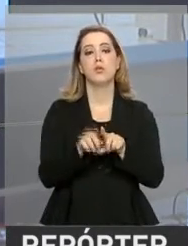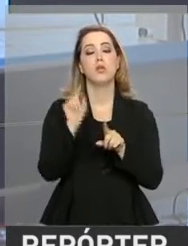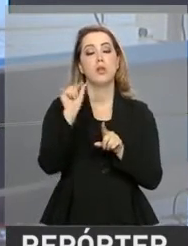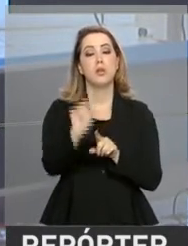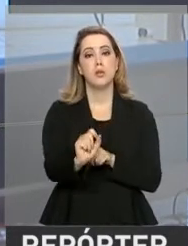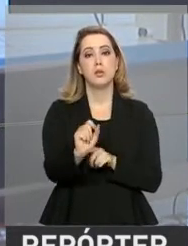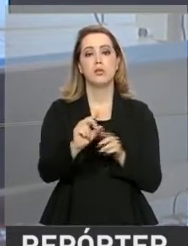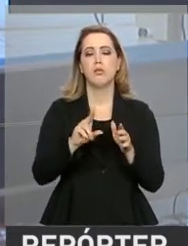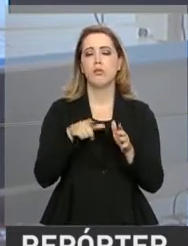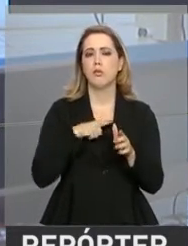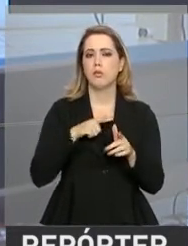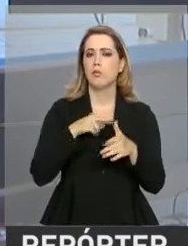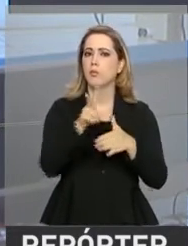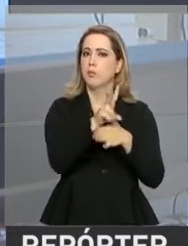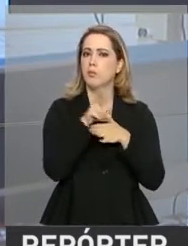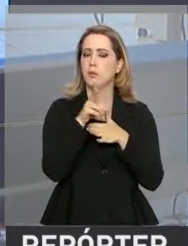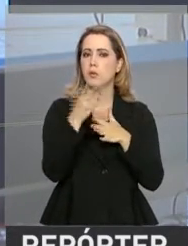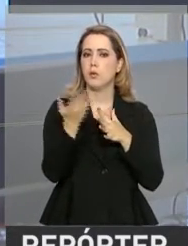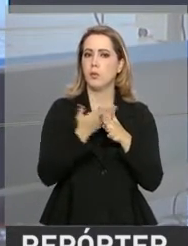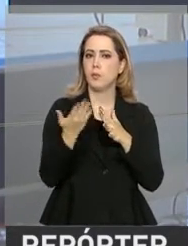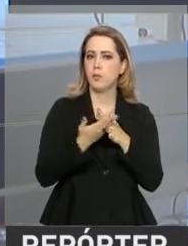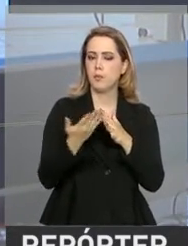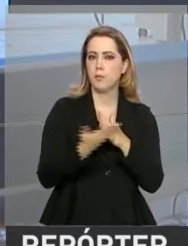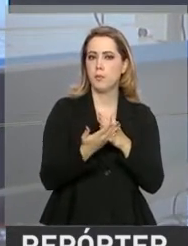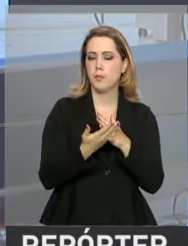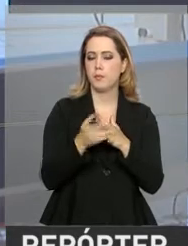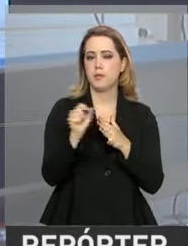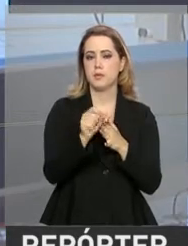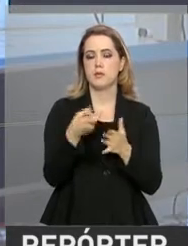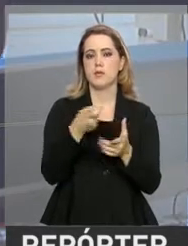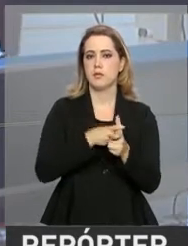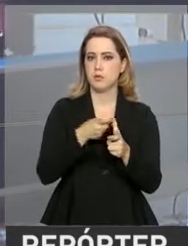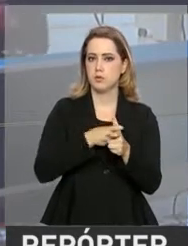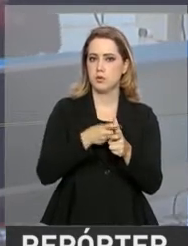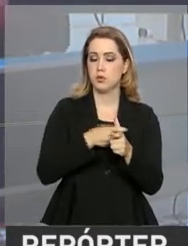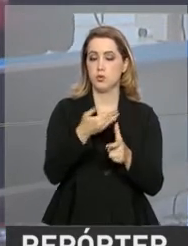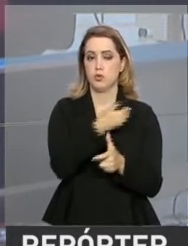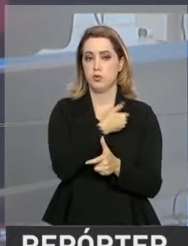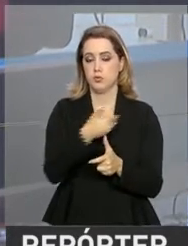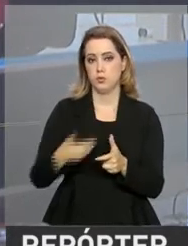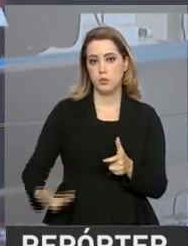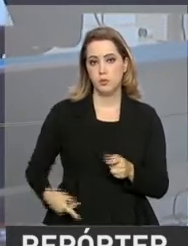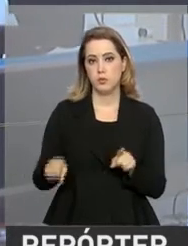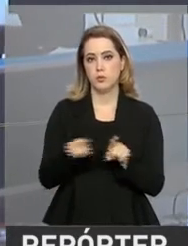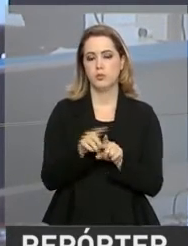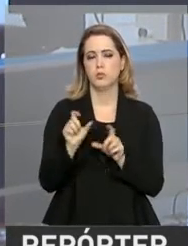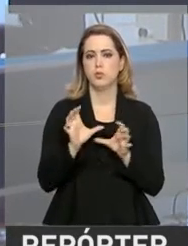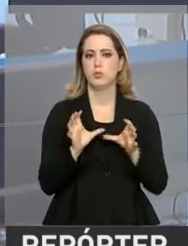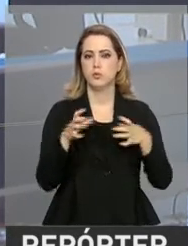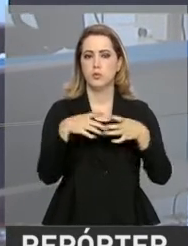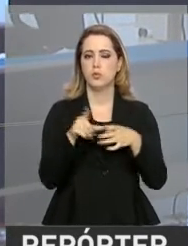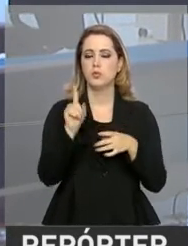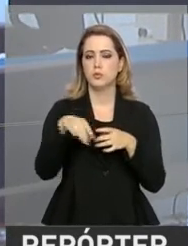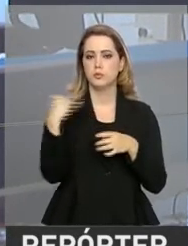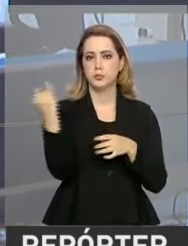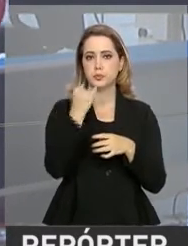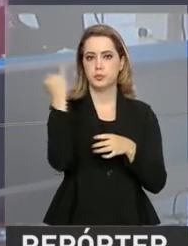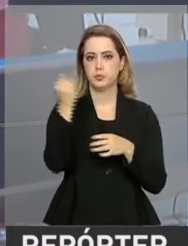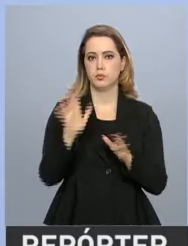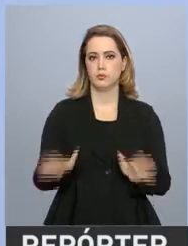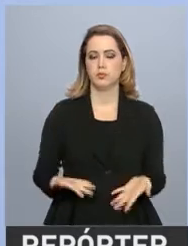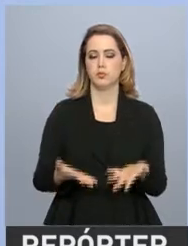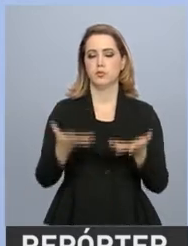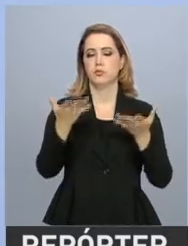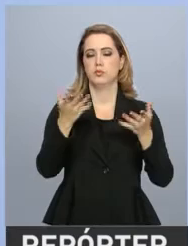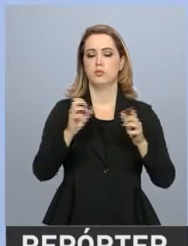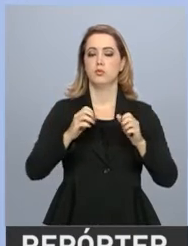de débitos tributários o ministro da fazenda disse que o setor é fundamental para gerar empregos e renda no país